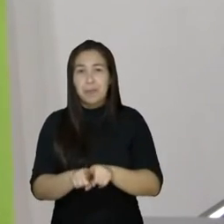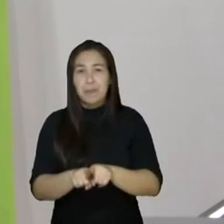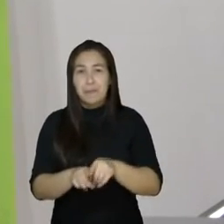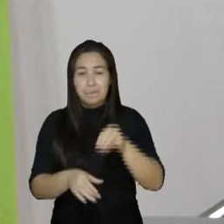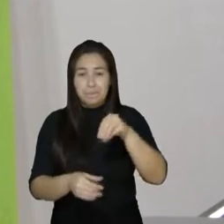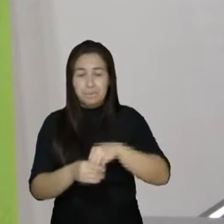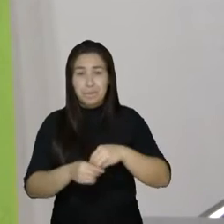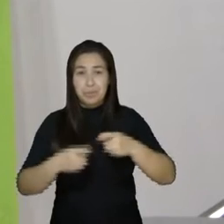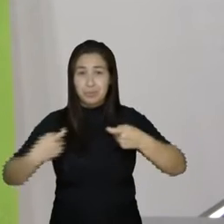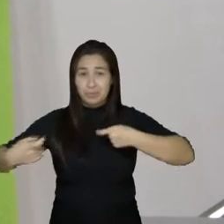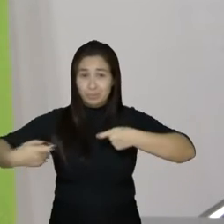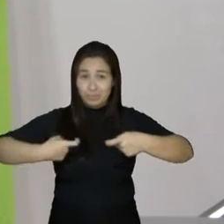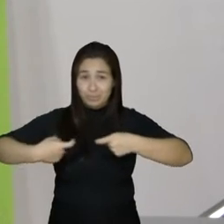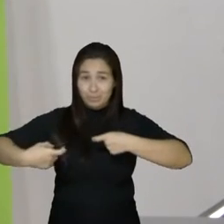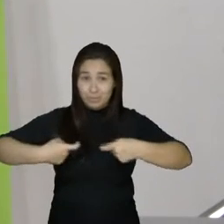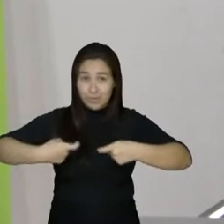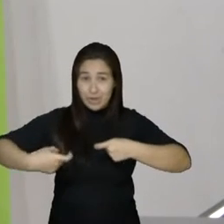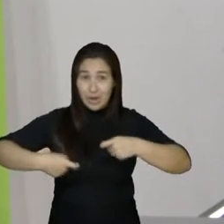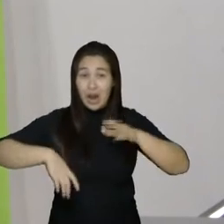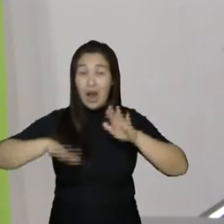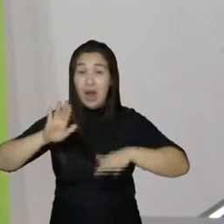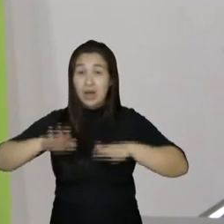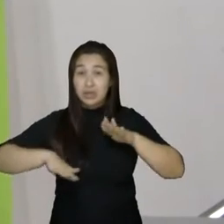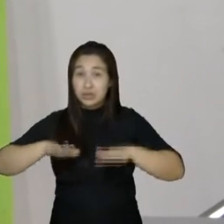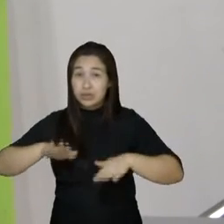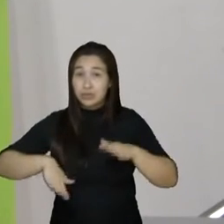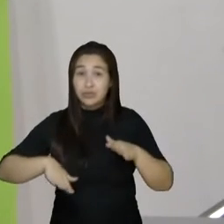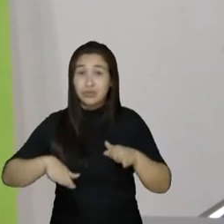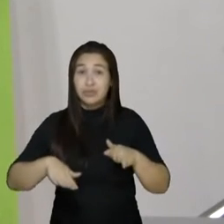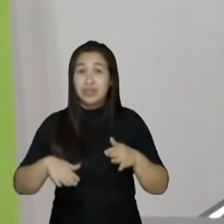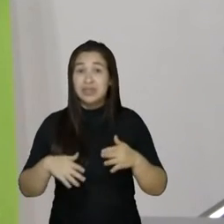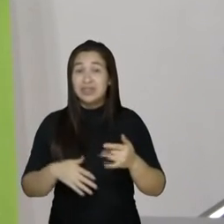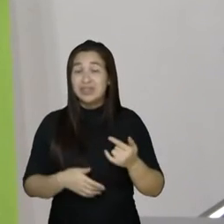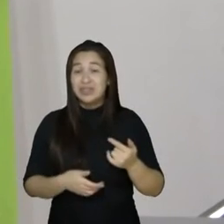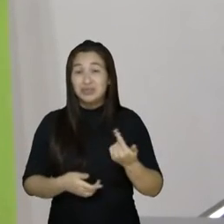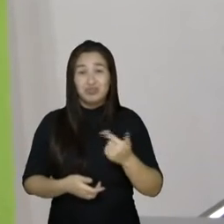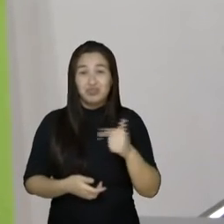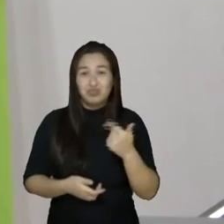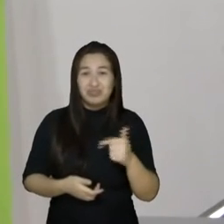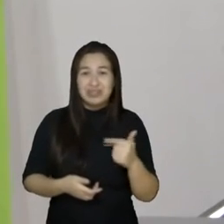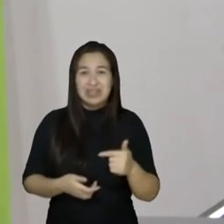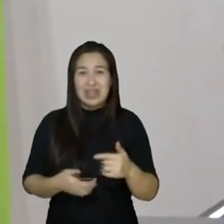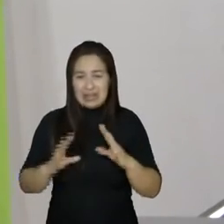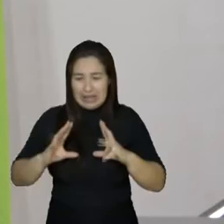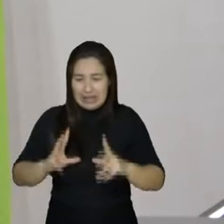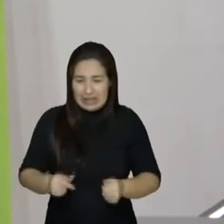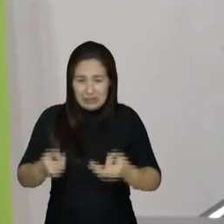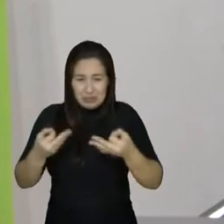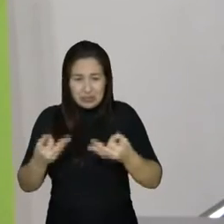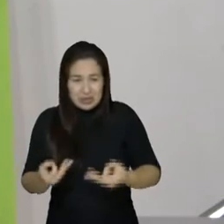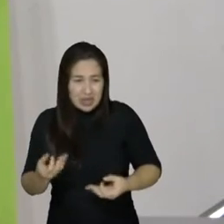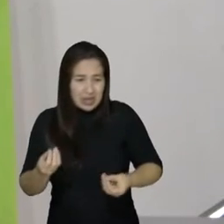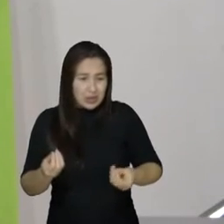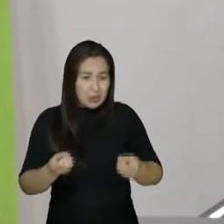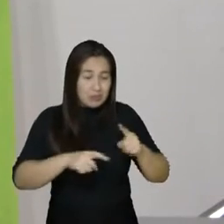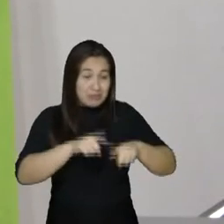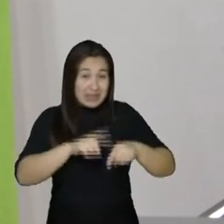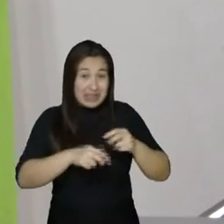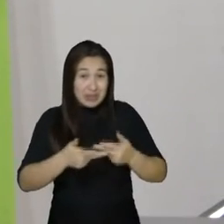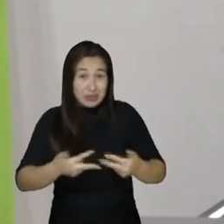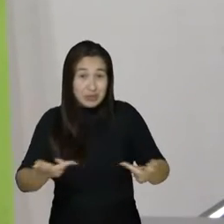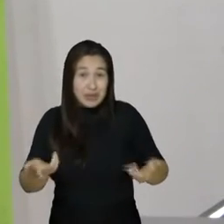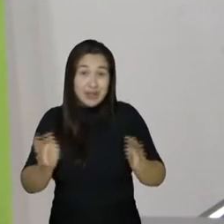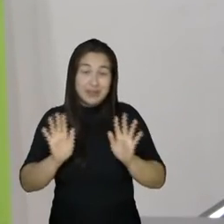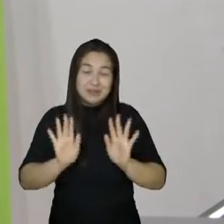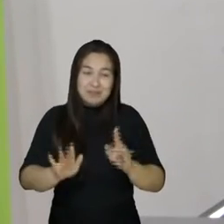guerras, às vezes sem as mínimas condições necessárias, mas estão lá